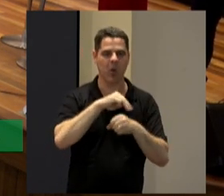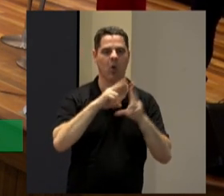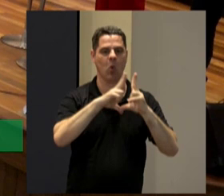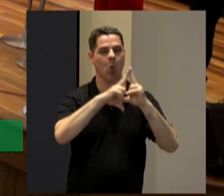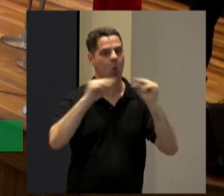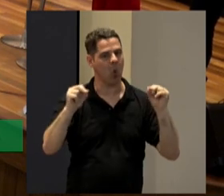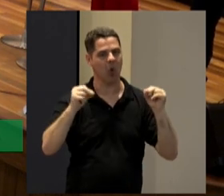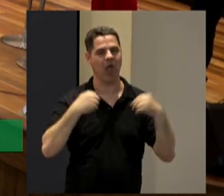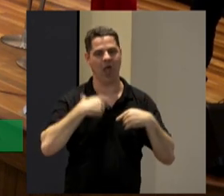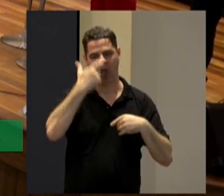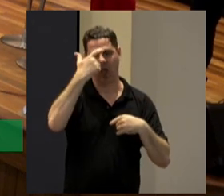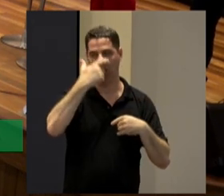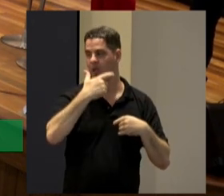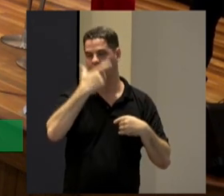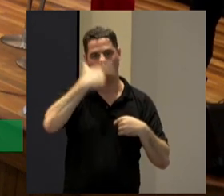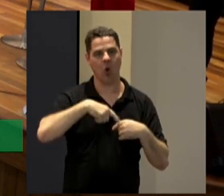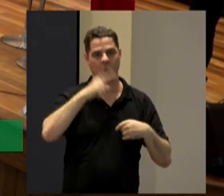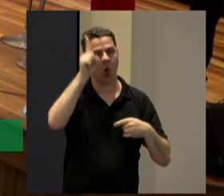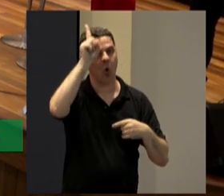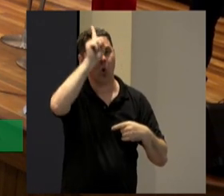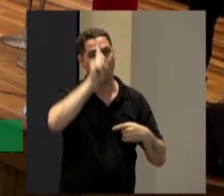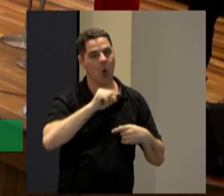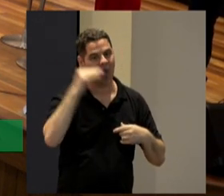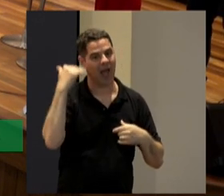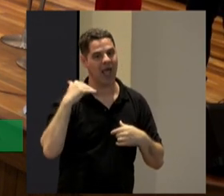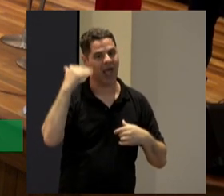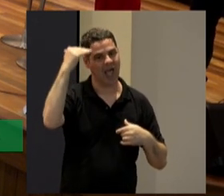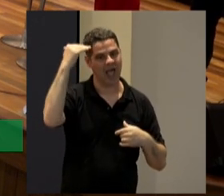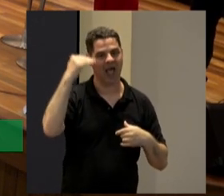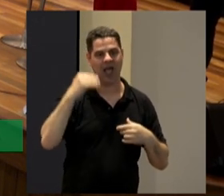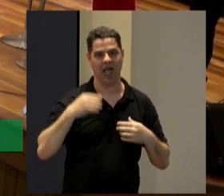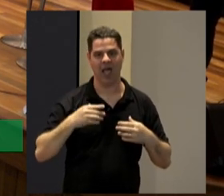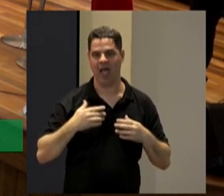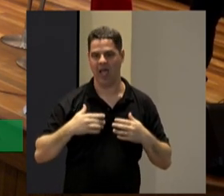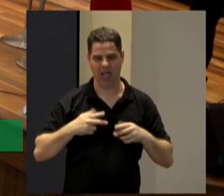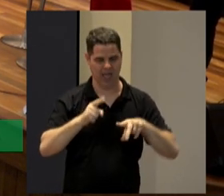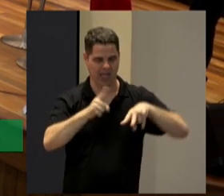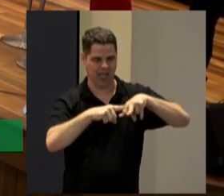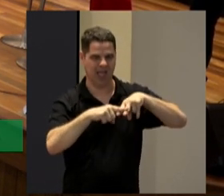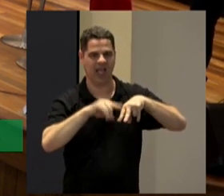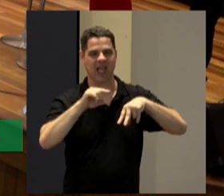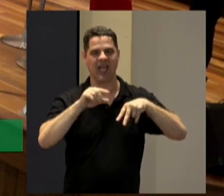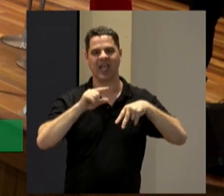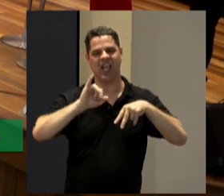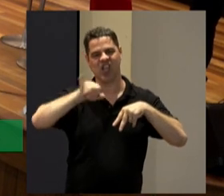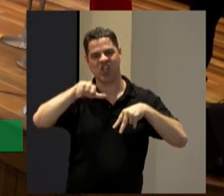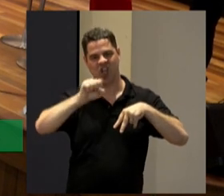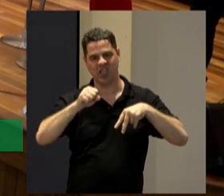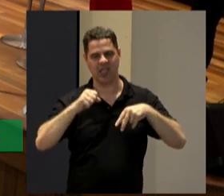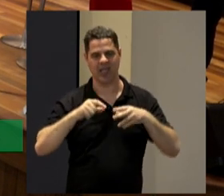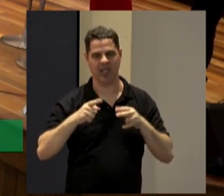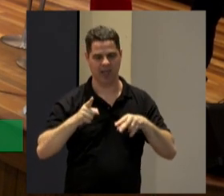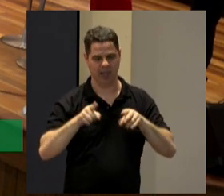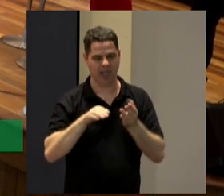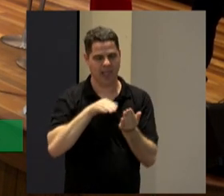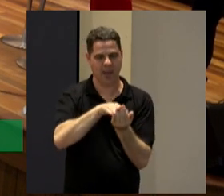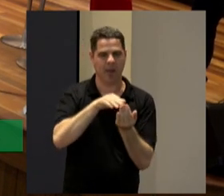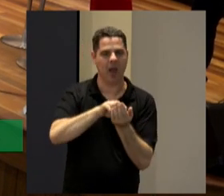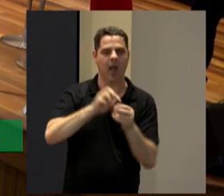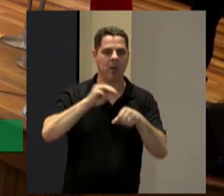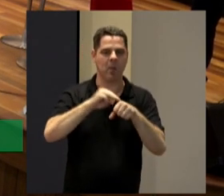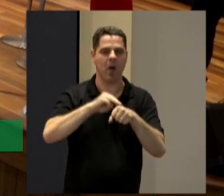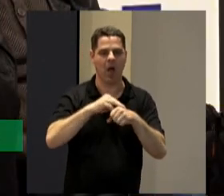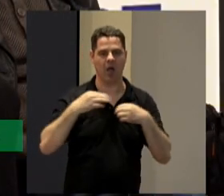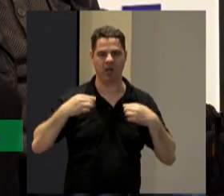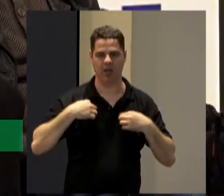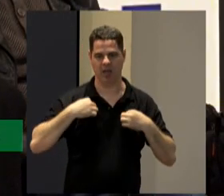Florianópolis. Sou uma mulher loira, visto uma calça jeans, um sapato marrom, uma blusa preta, um